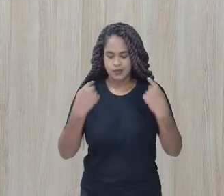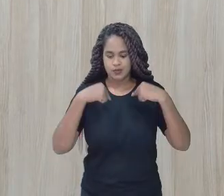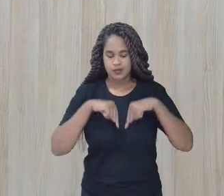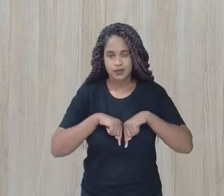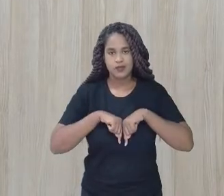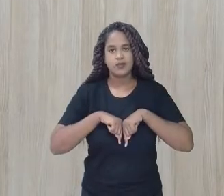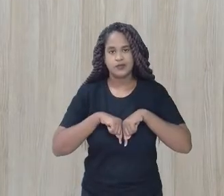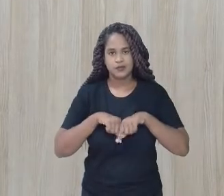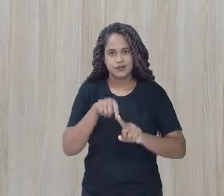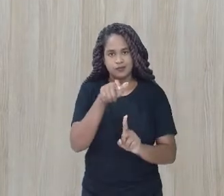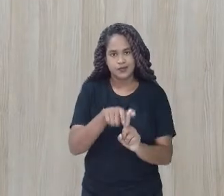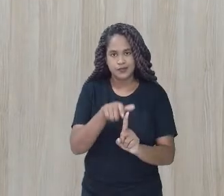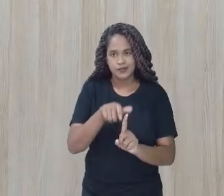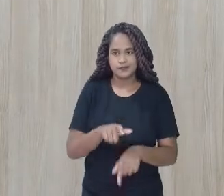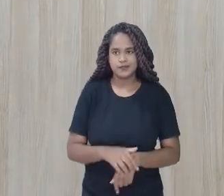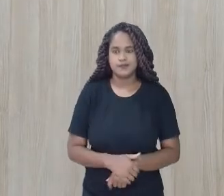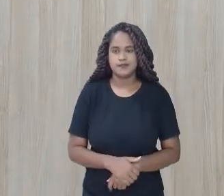personagem.